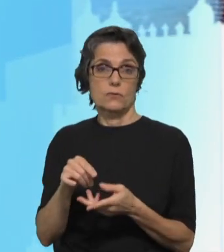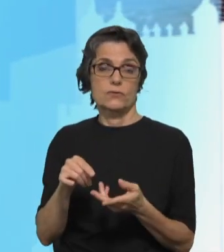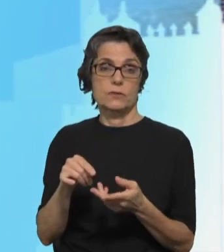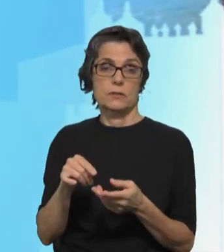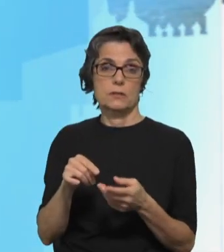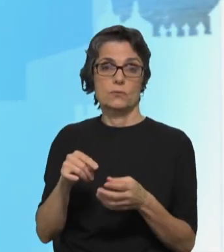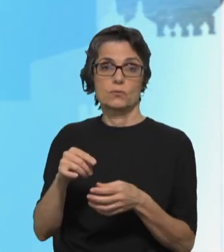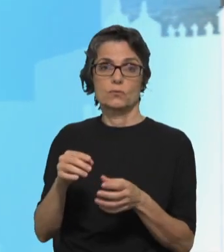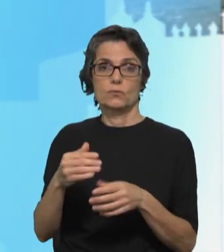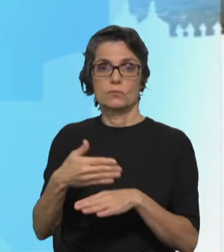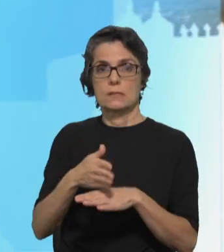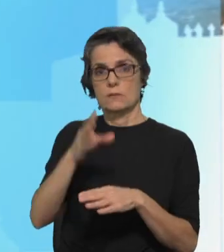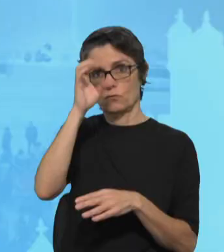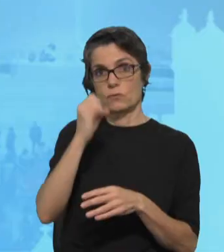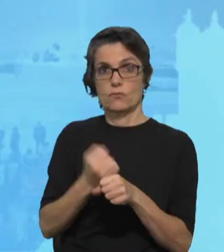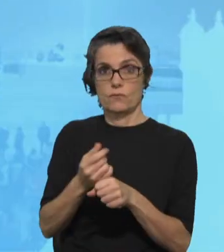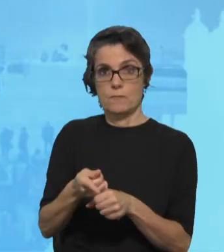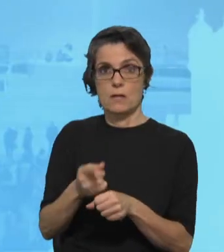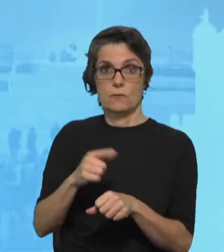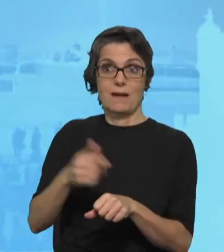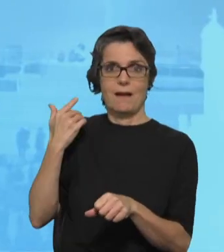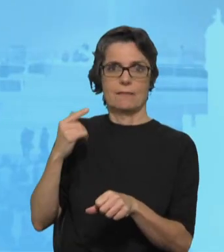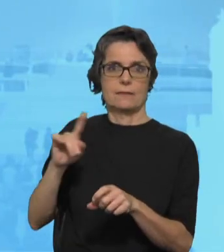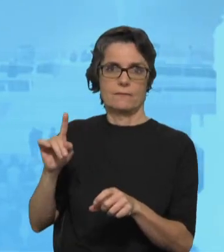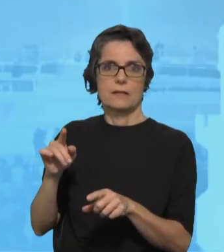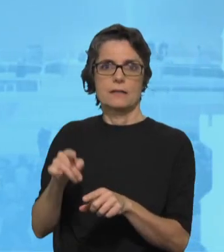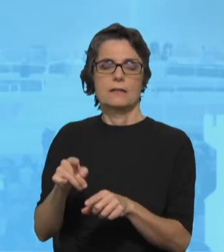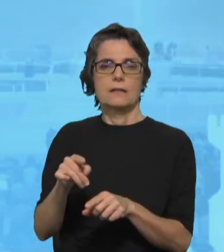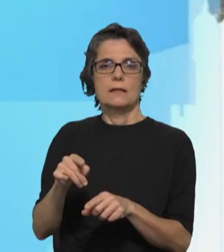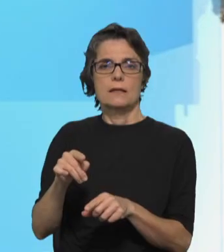Trabalho. Antes do 25 de Abril,